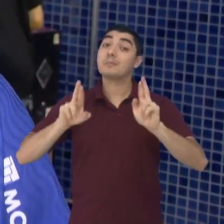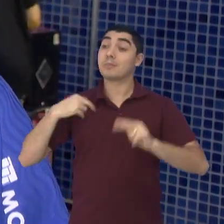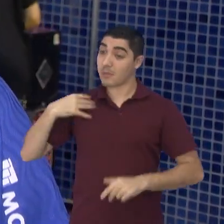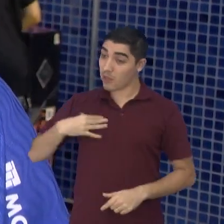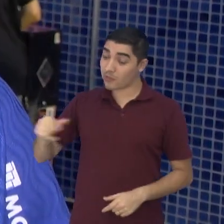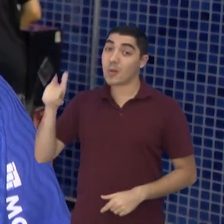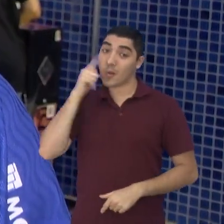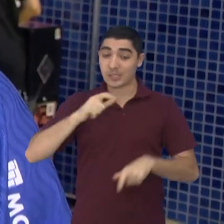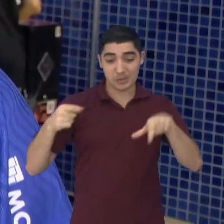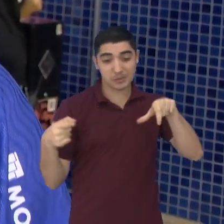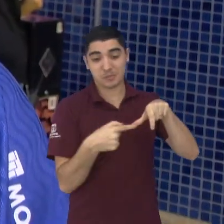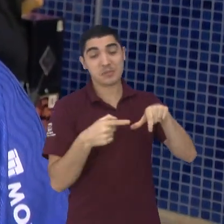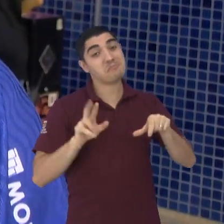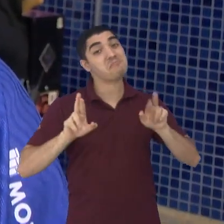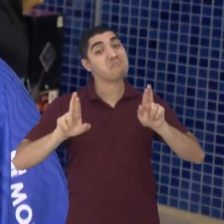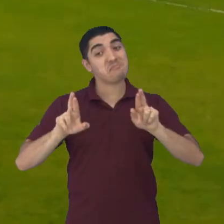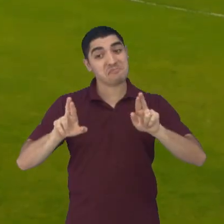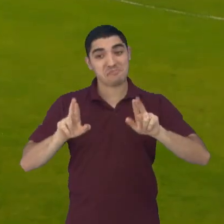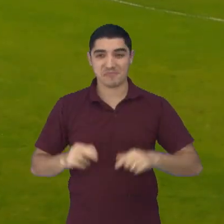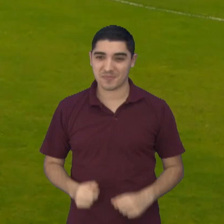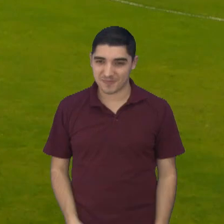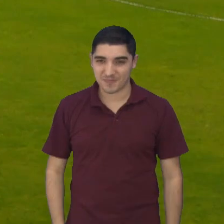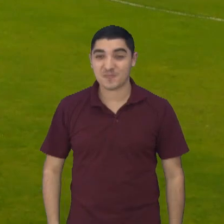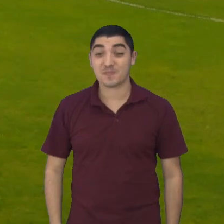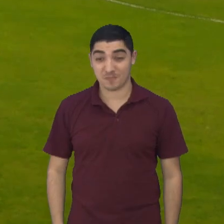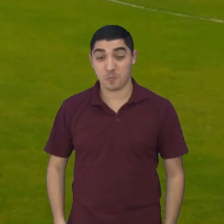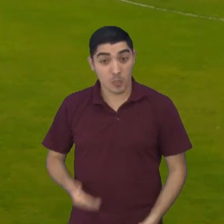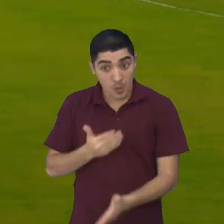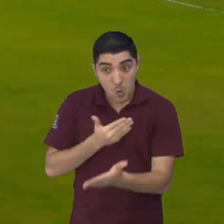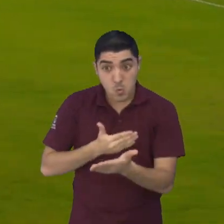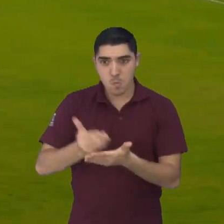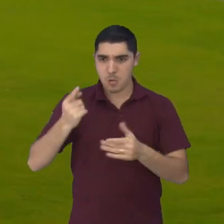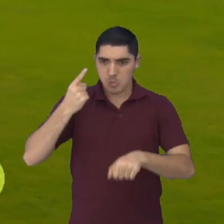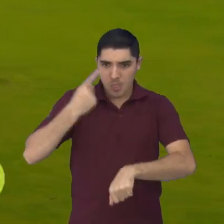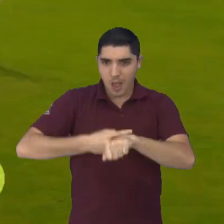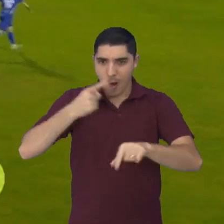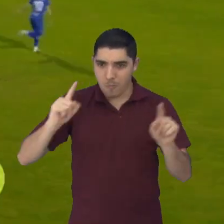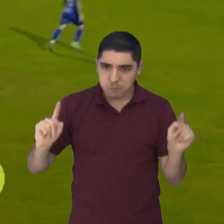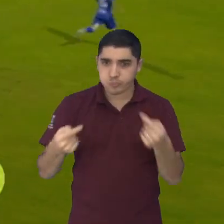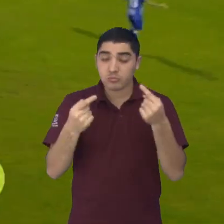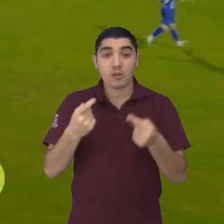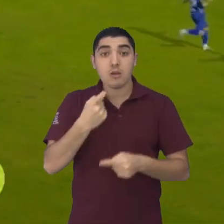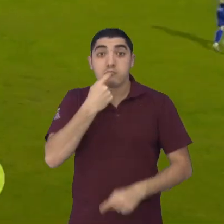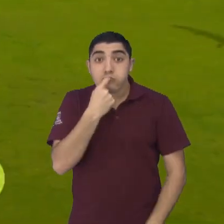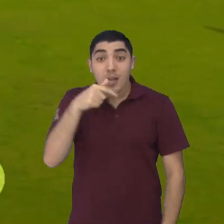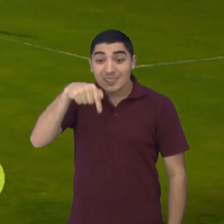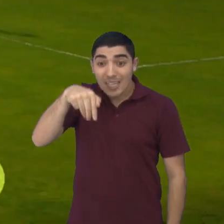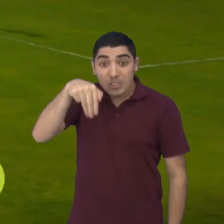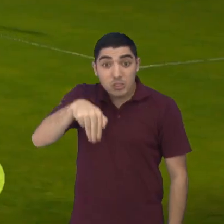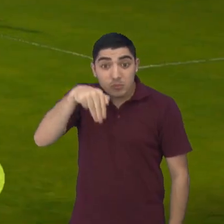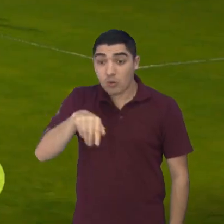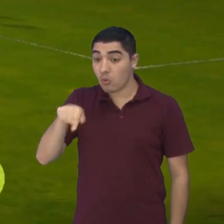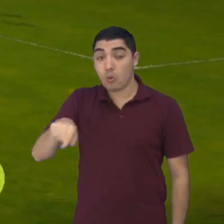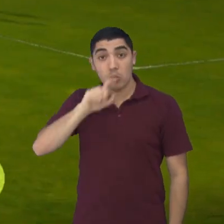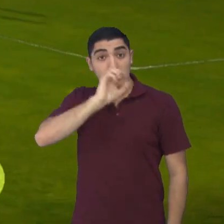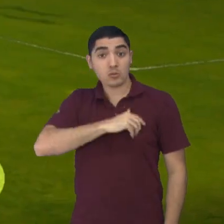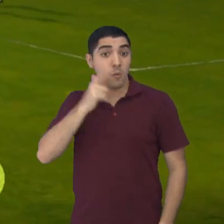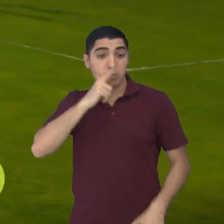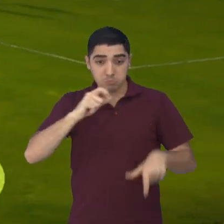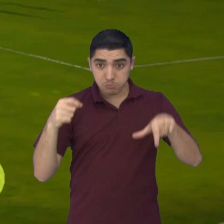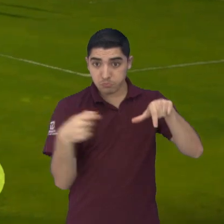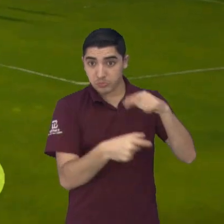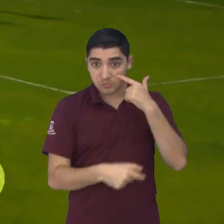primeiro gol, vamos ver se isso acontece hoje, né? Com a bola em jogo, não demorou nem 7 minutos para o São José abrir o